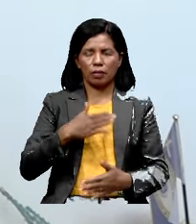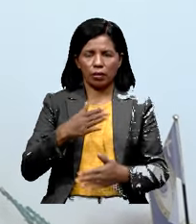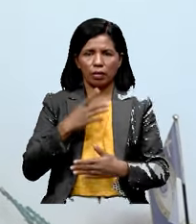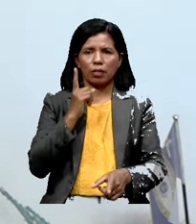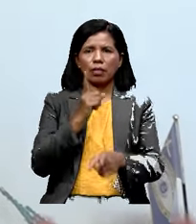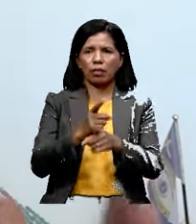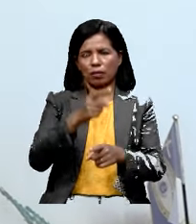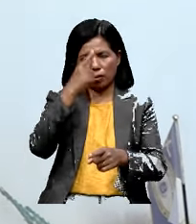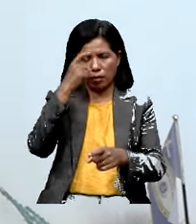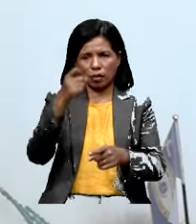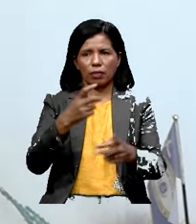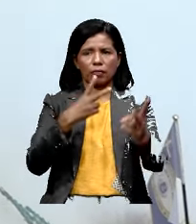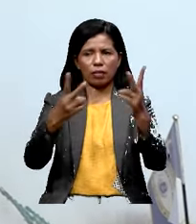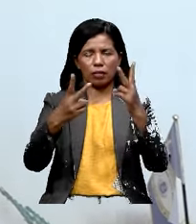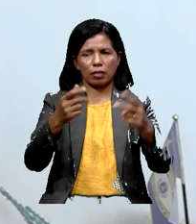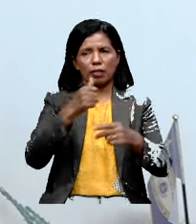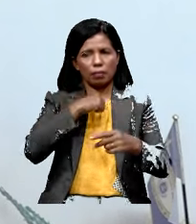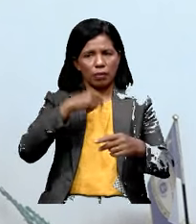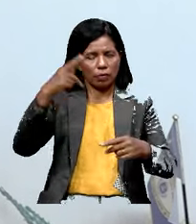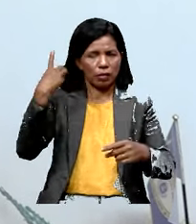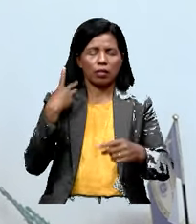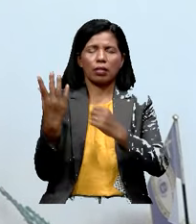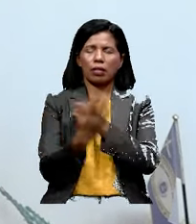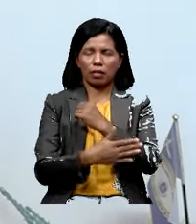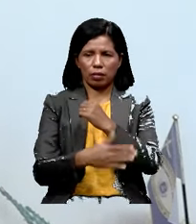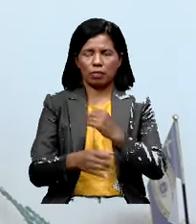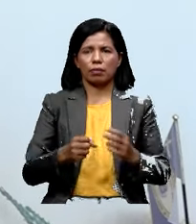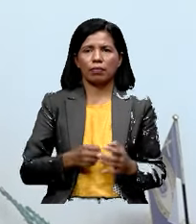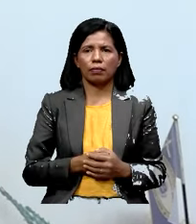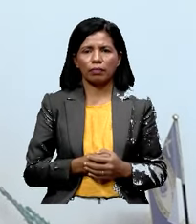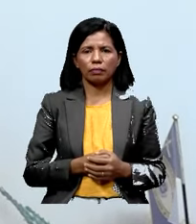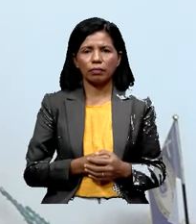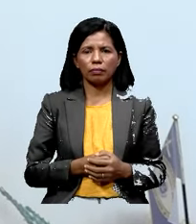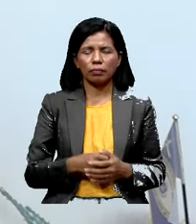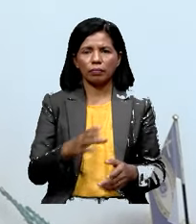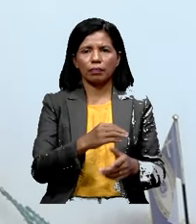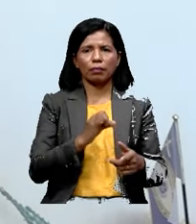ao ir a mo papa visita mai itinera nação mas que nação é simples